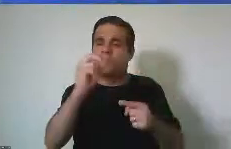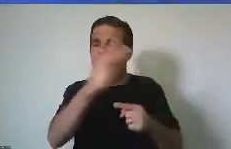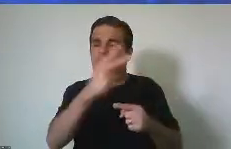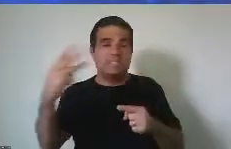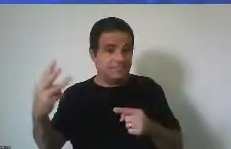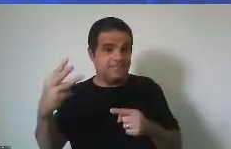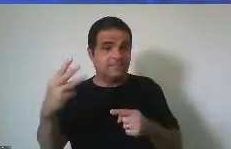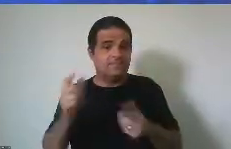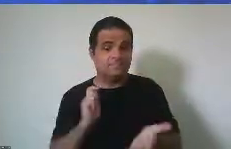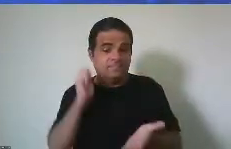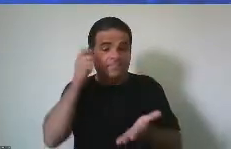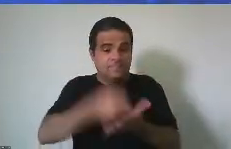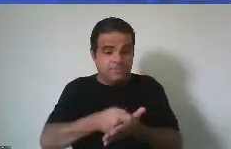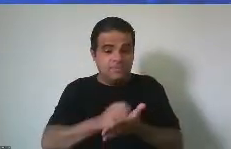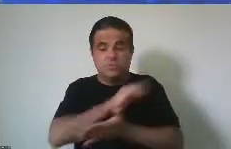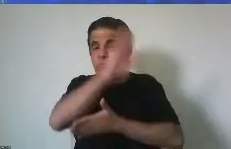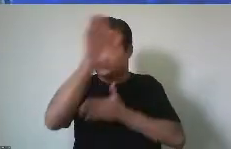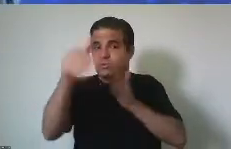remunerar